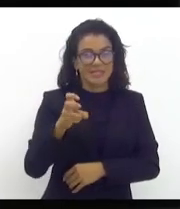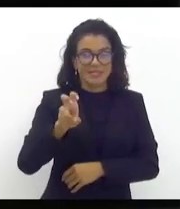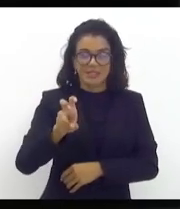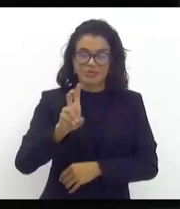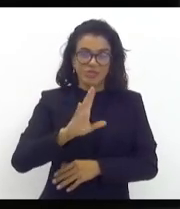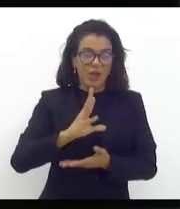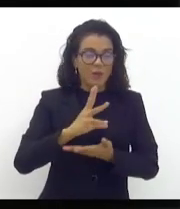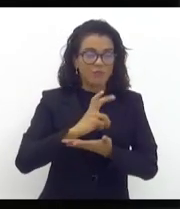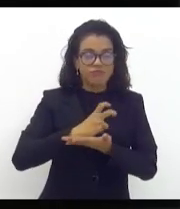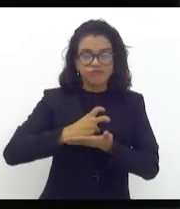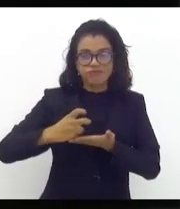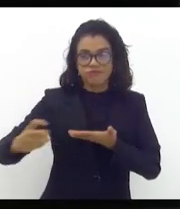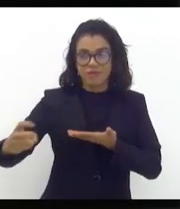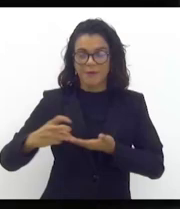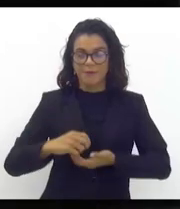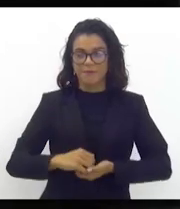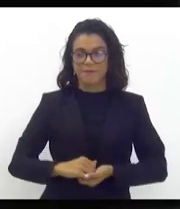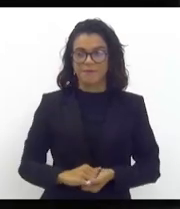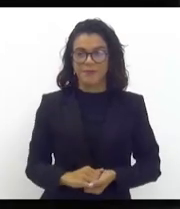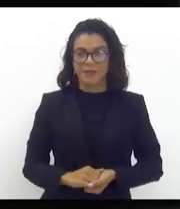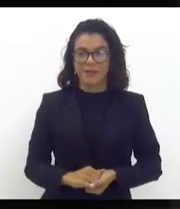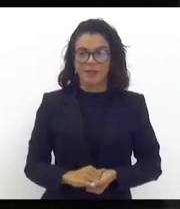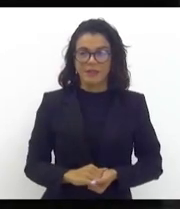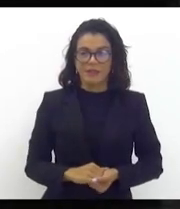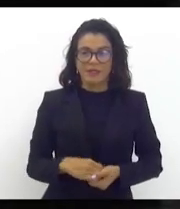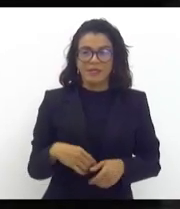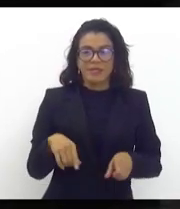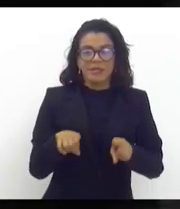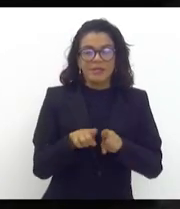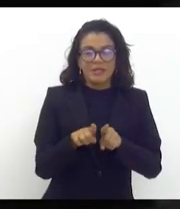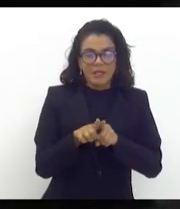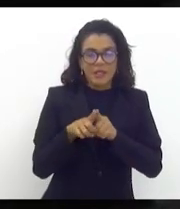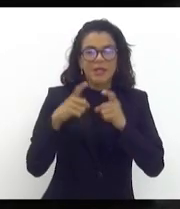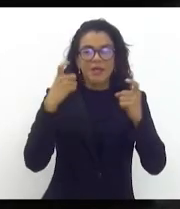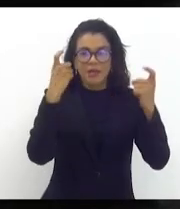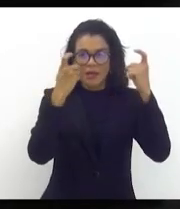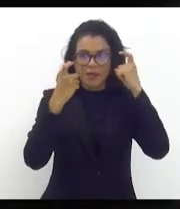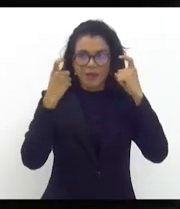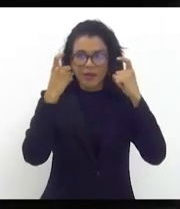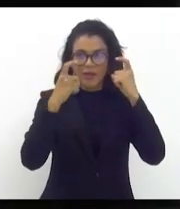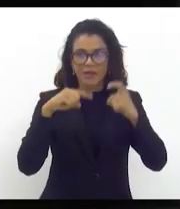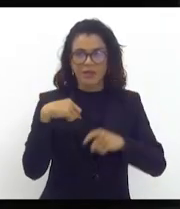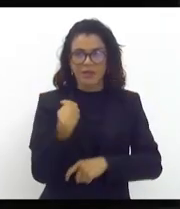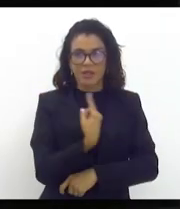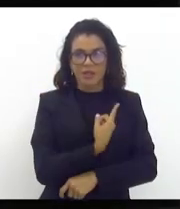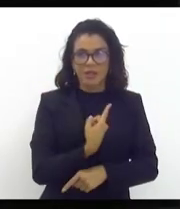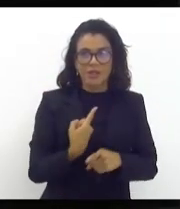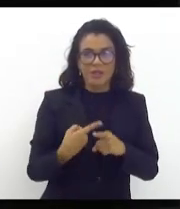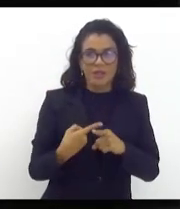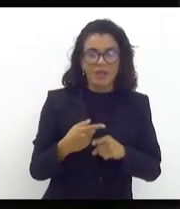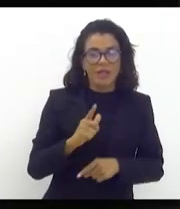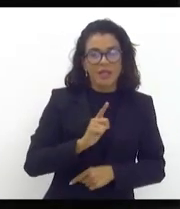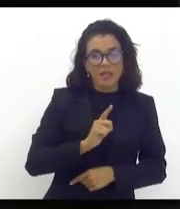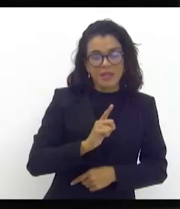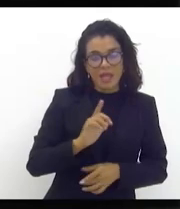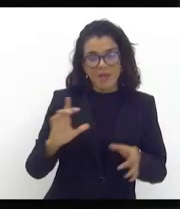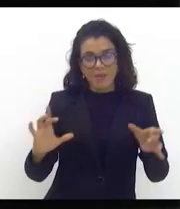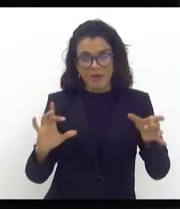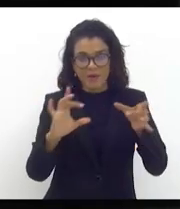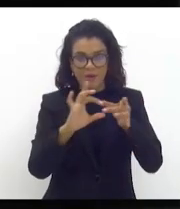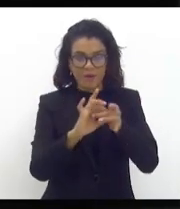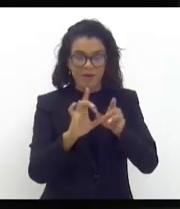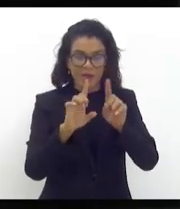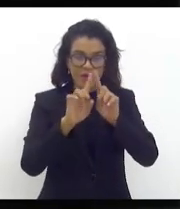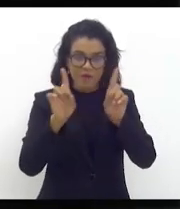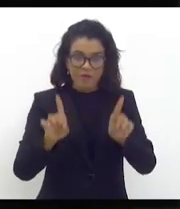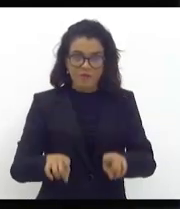embora. E para um grau de preocupação nossa, porque agora a gente tem a unificação das